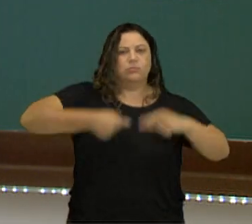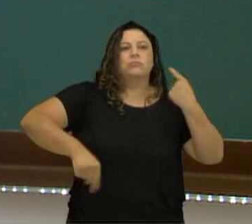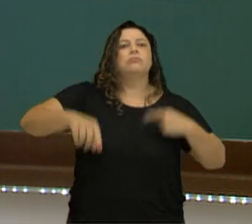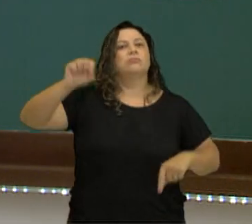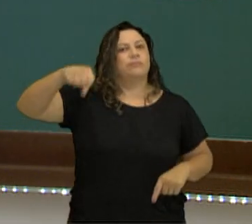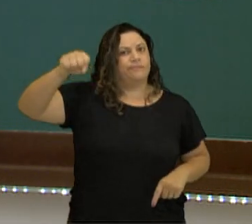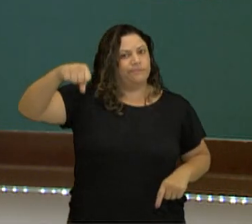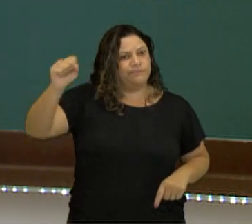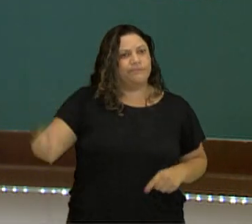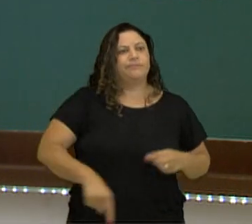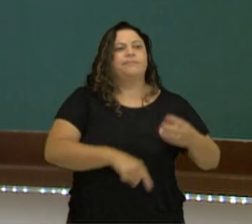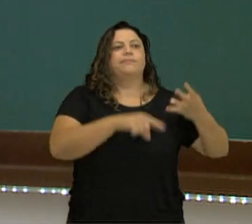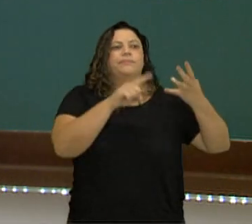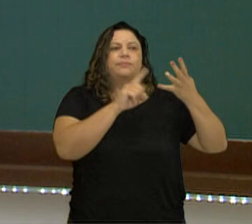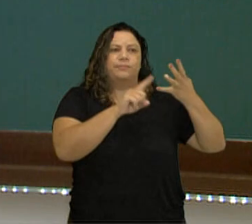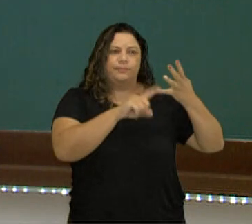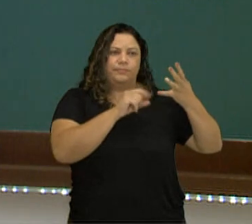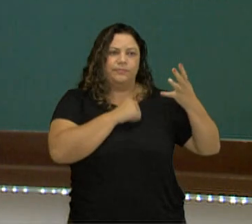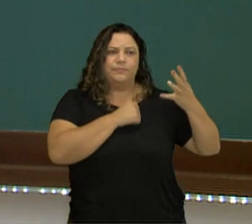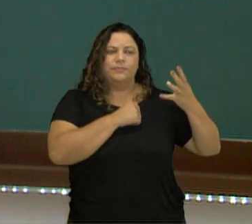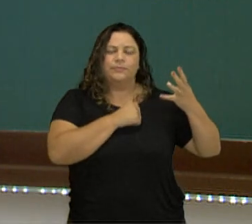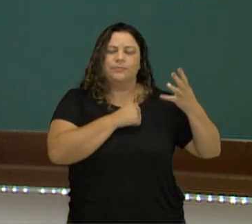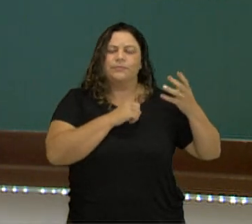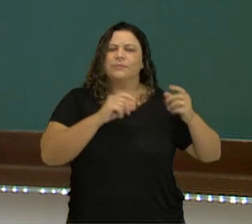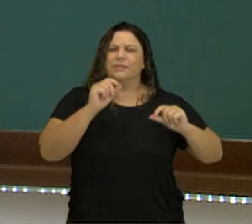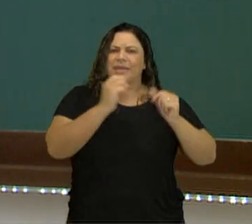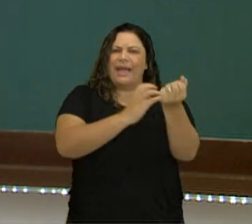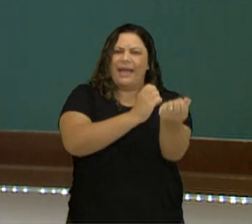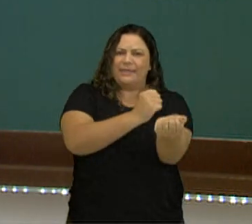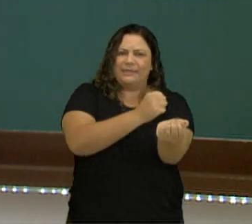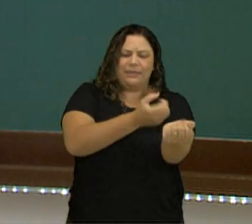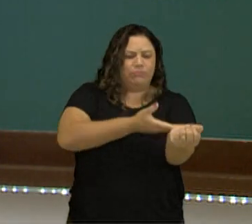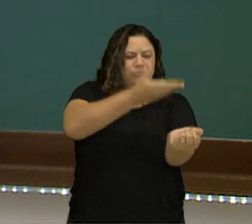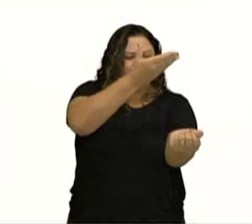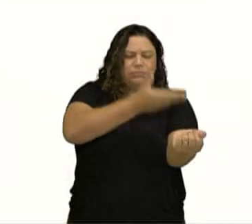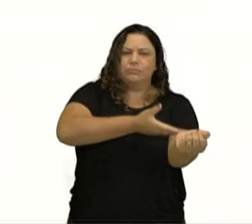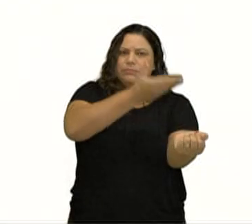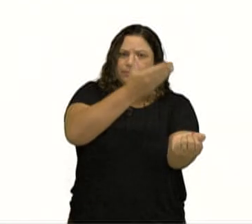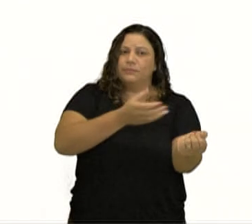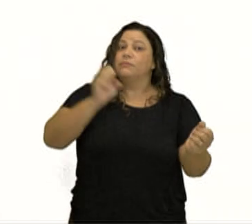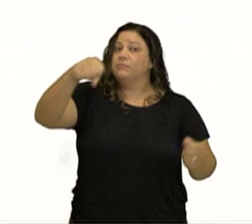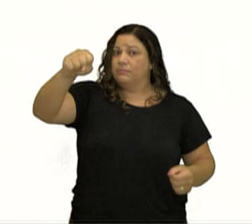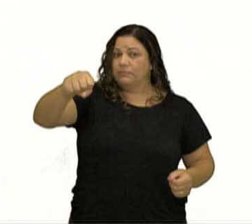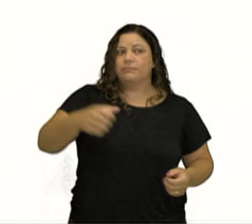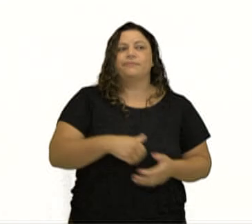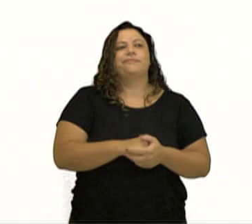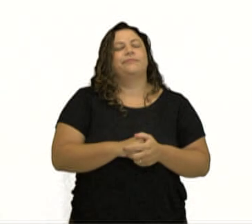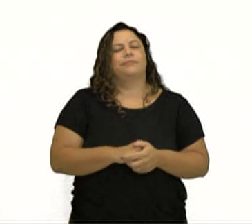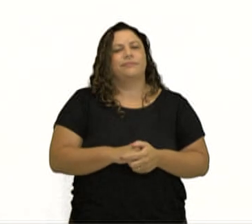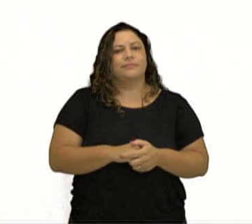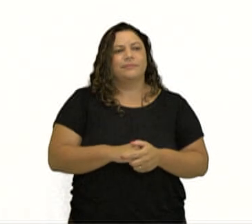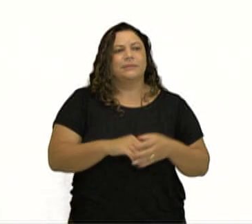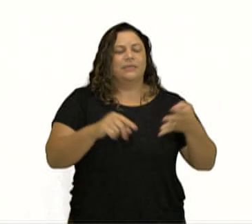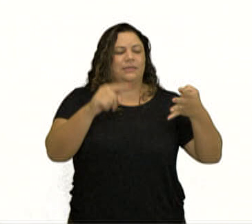organismo? Sim. O sódio é regulador da pressão arterial? Sim. Muito bem,